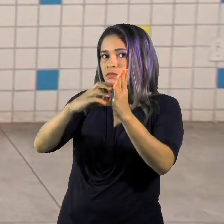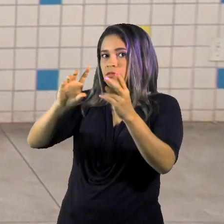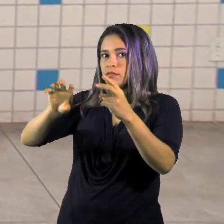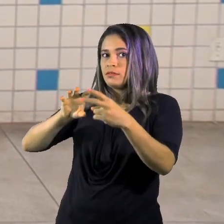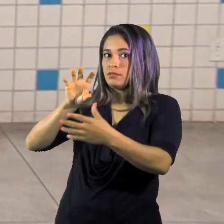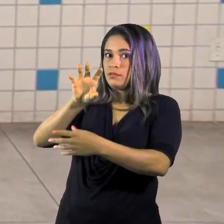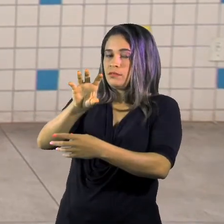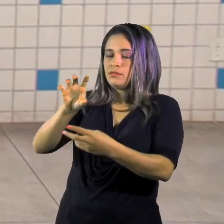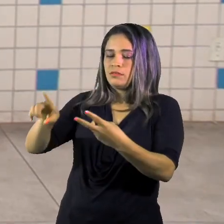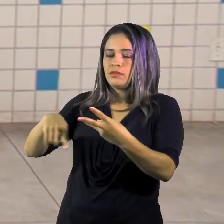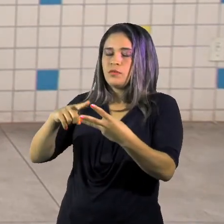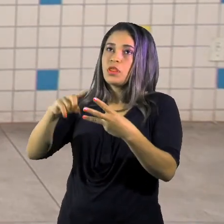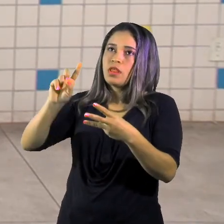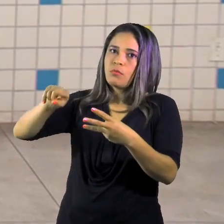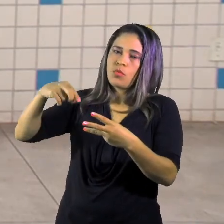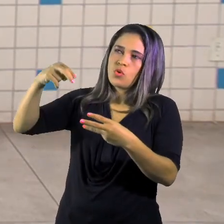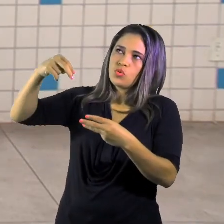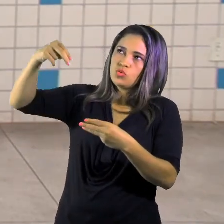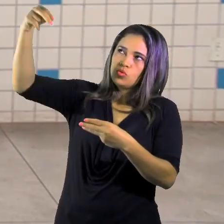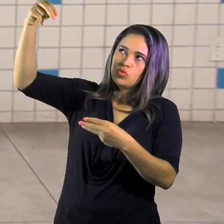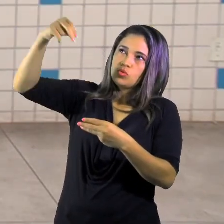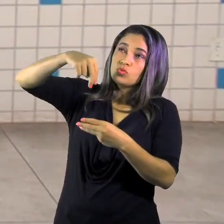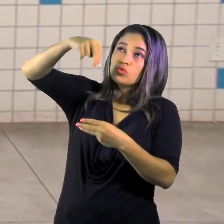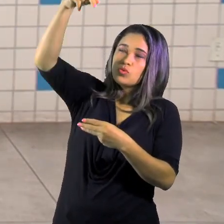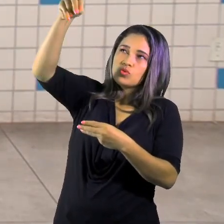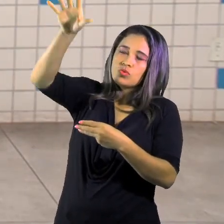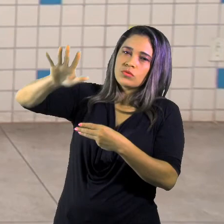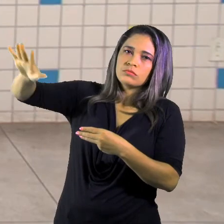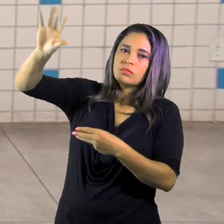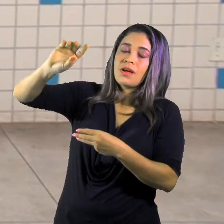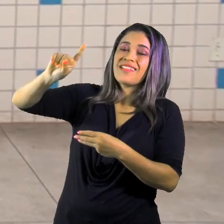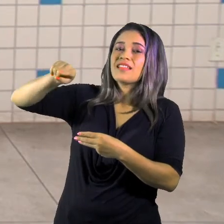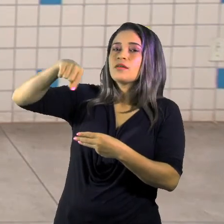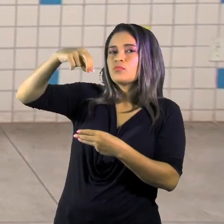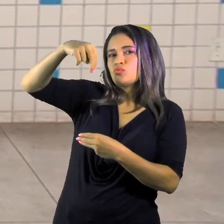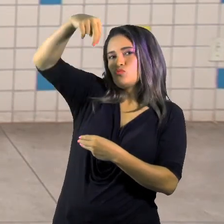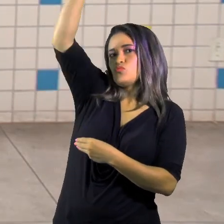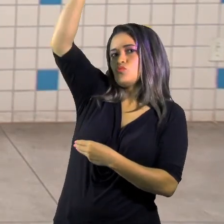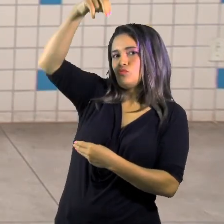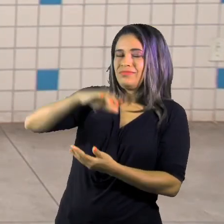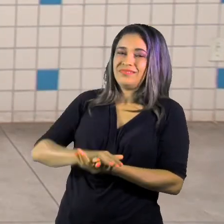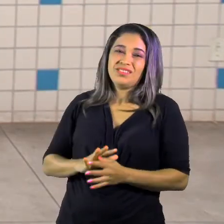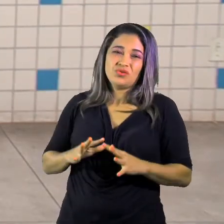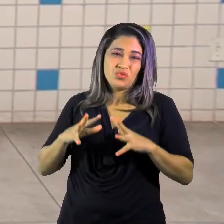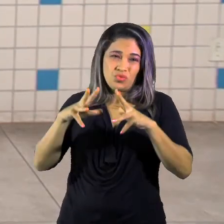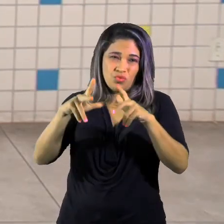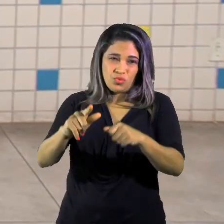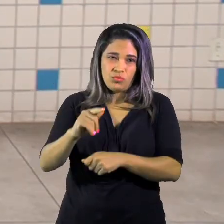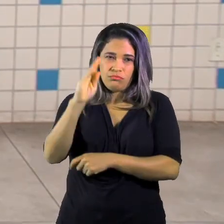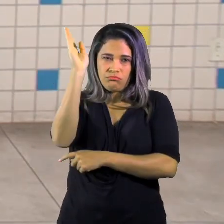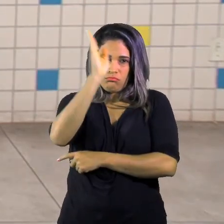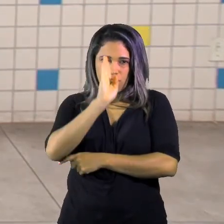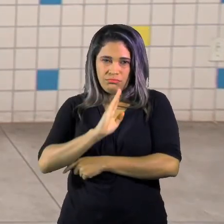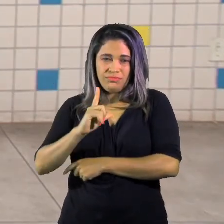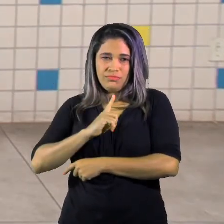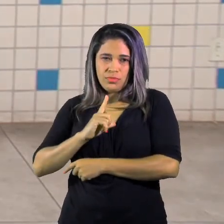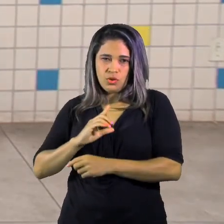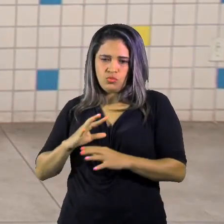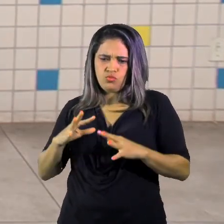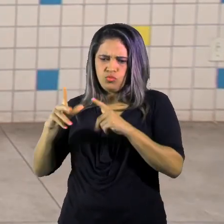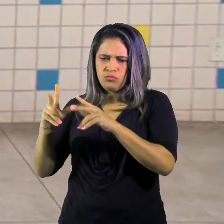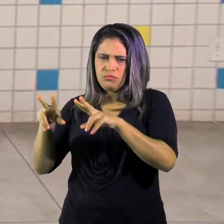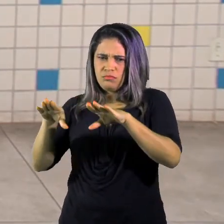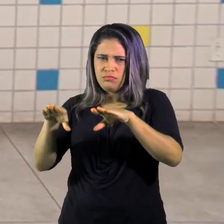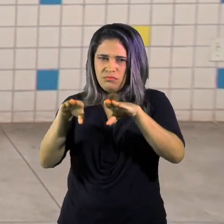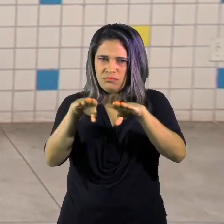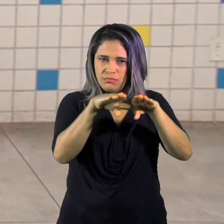região nordeste e a região norte. Nem todos os brasileiros vão ter acesso aos mesmos meios de comunicação.